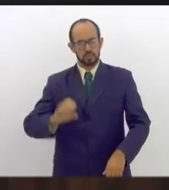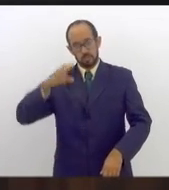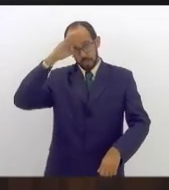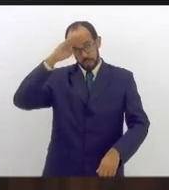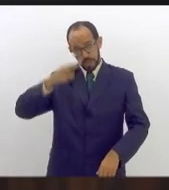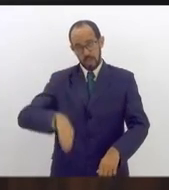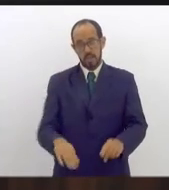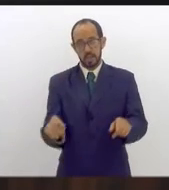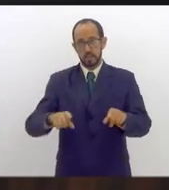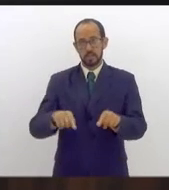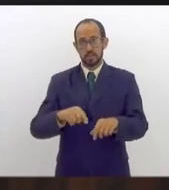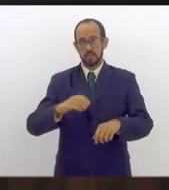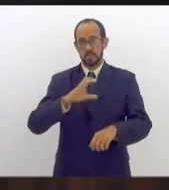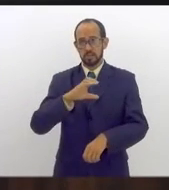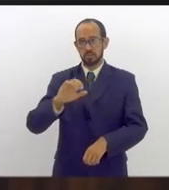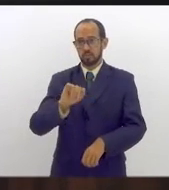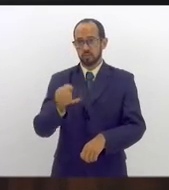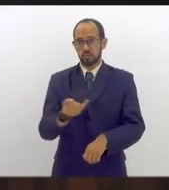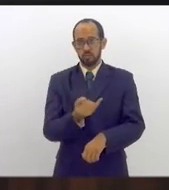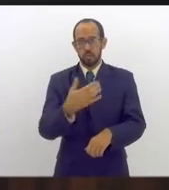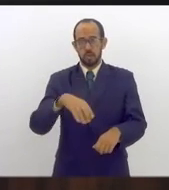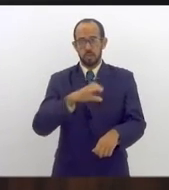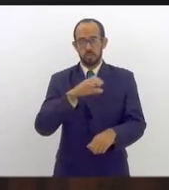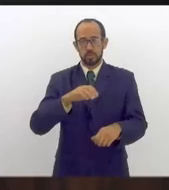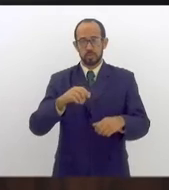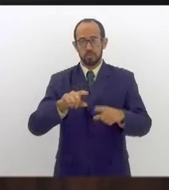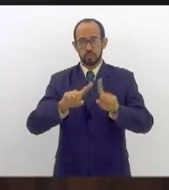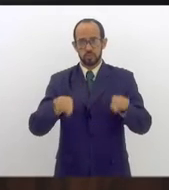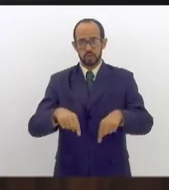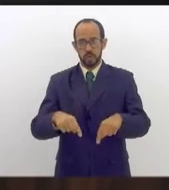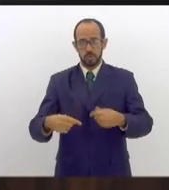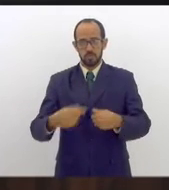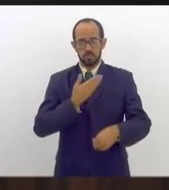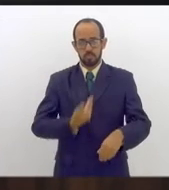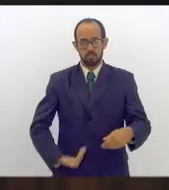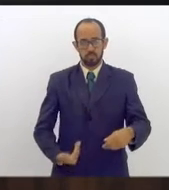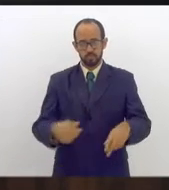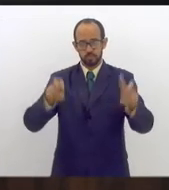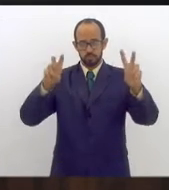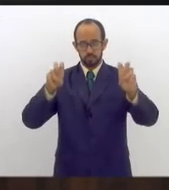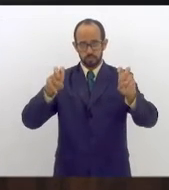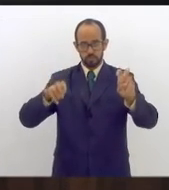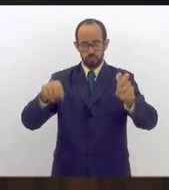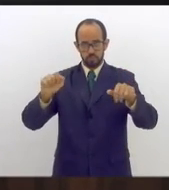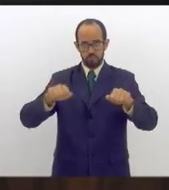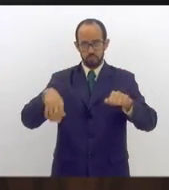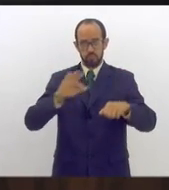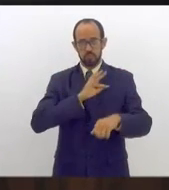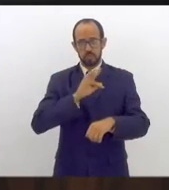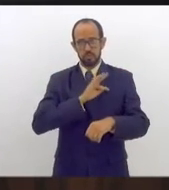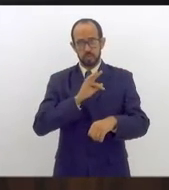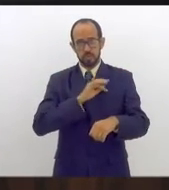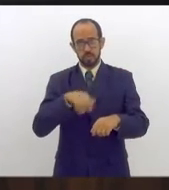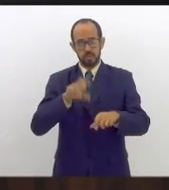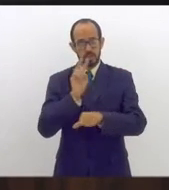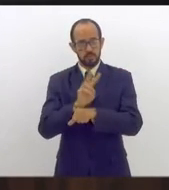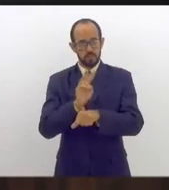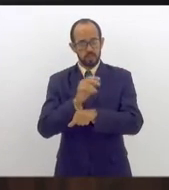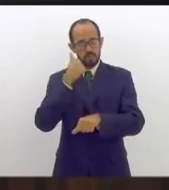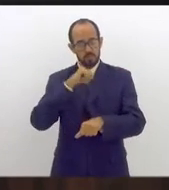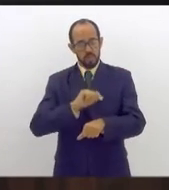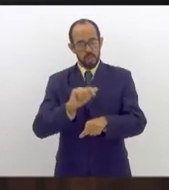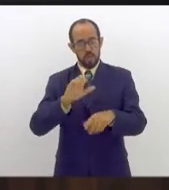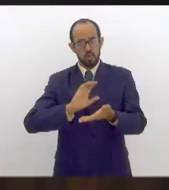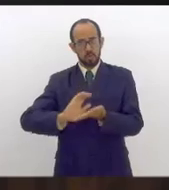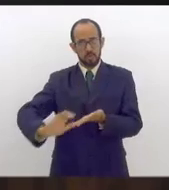das Comissões de Constituição e Justiça, Servidores Públicos, Segurança Pública, Assunto de Polícia, de Defesa dos Direitos da Mulher, de Saúde, Orçamento,